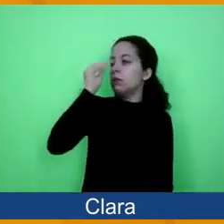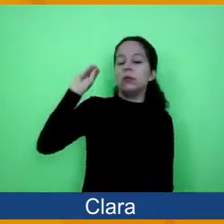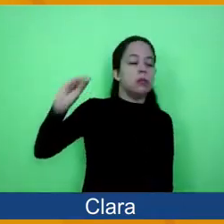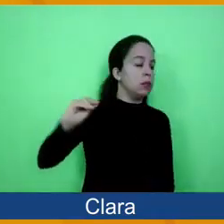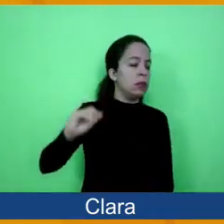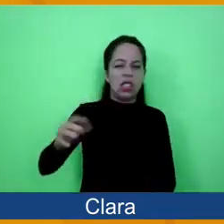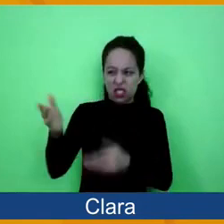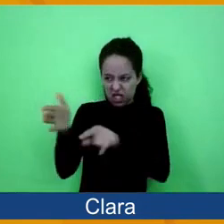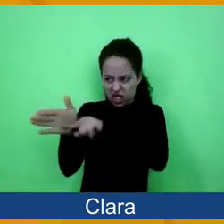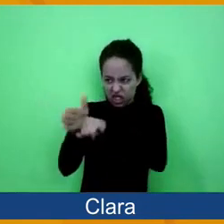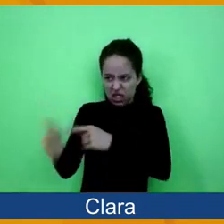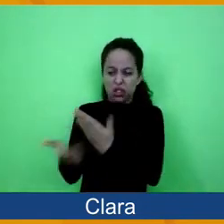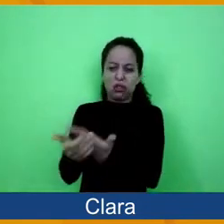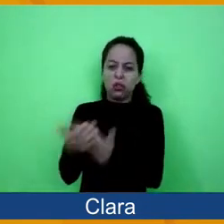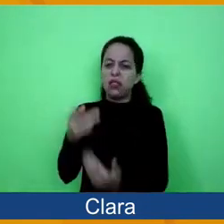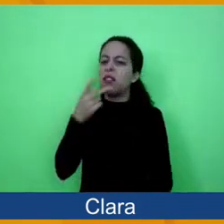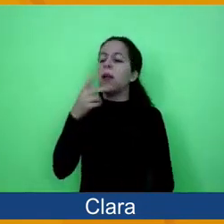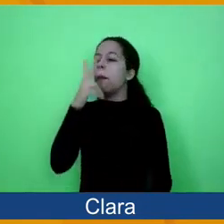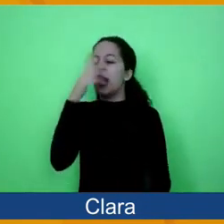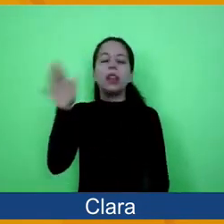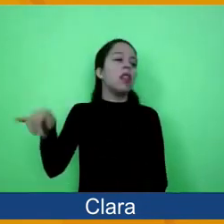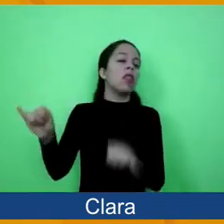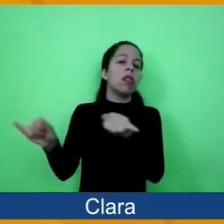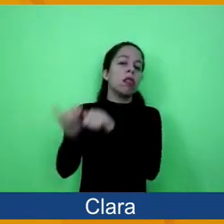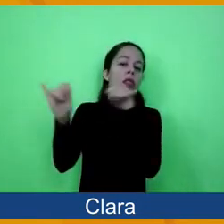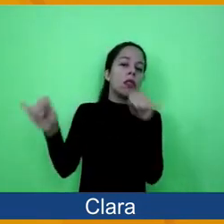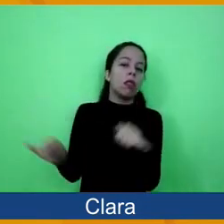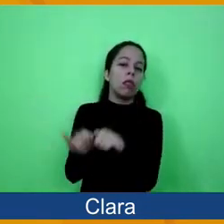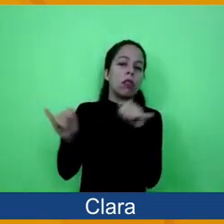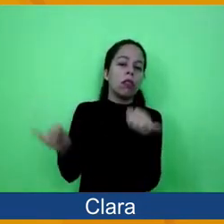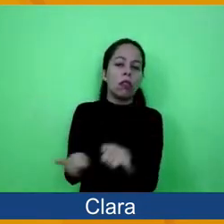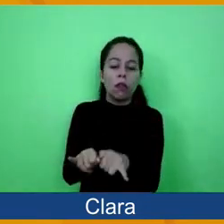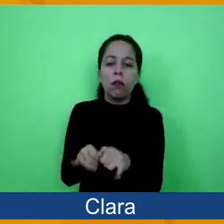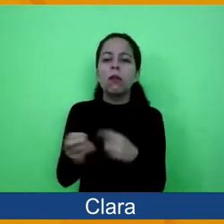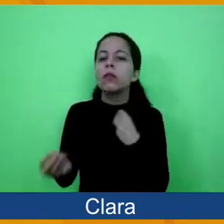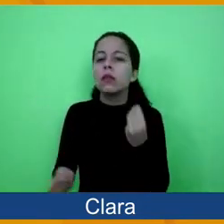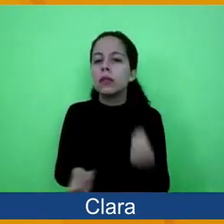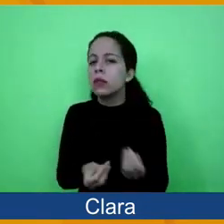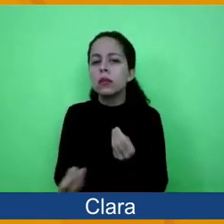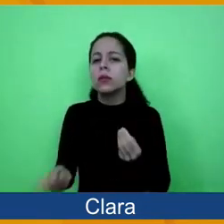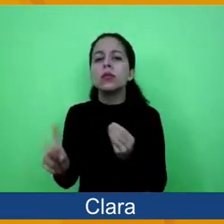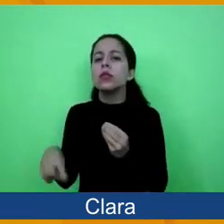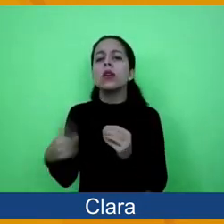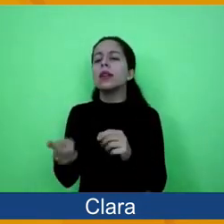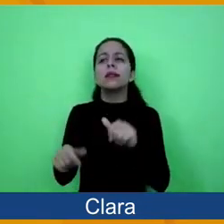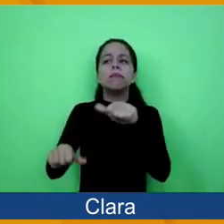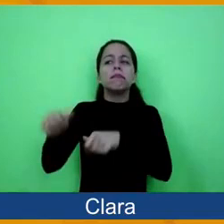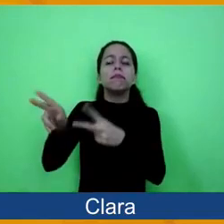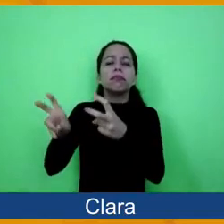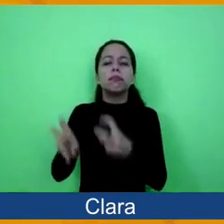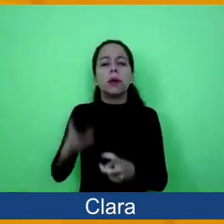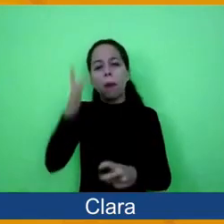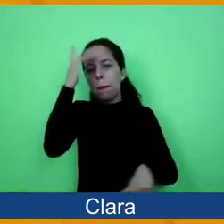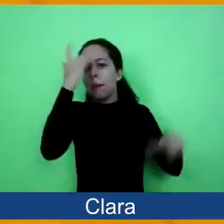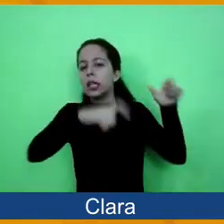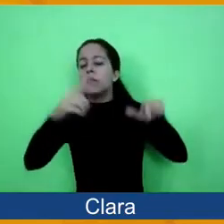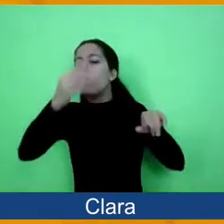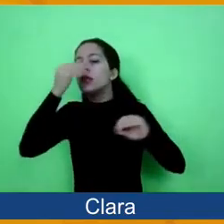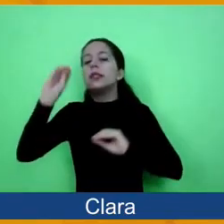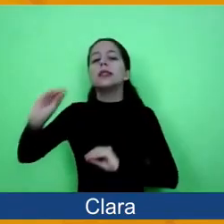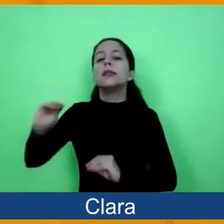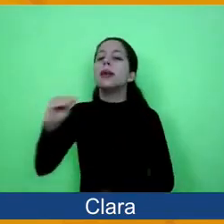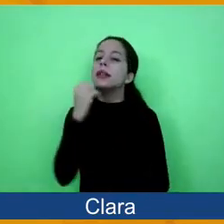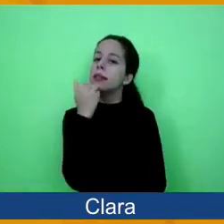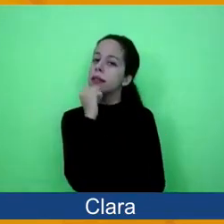que isso é uma falácia, enfim, como é que nós podemos avaliar a questão dos negacionistas. E a Flávia e a Monique finalmente